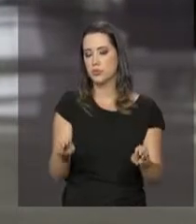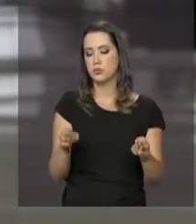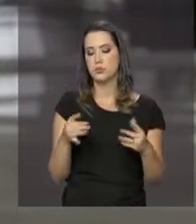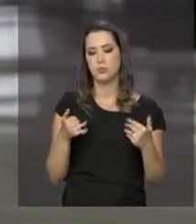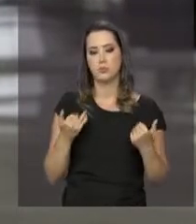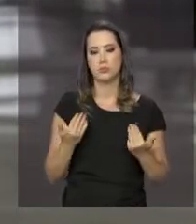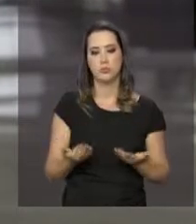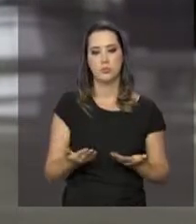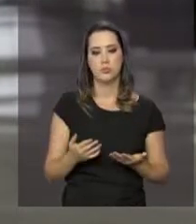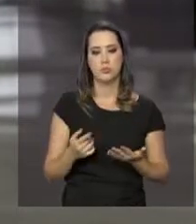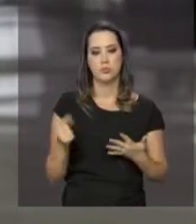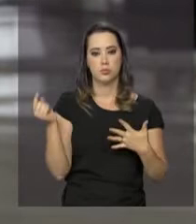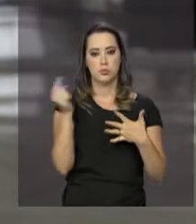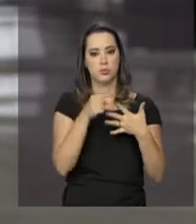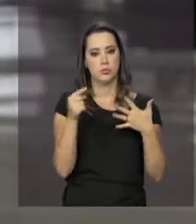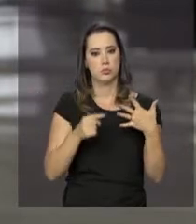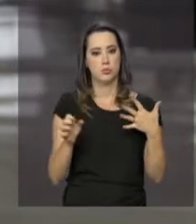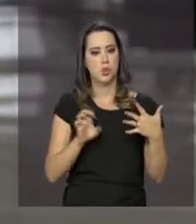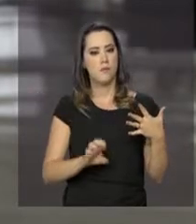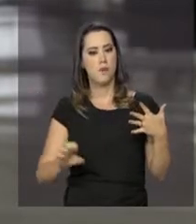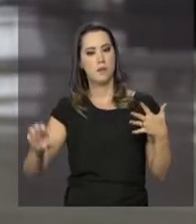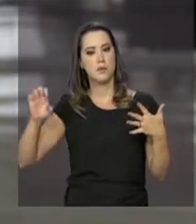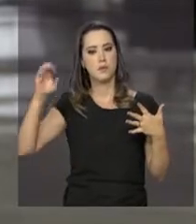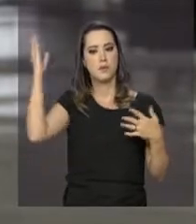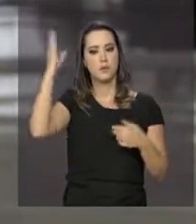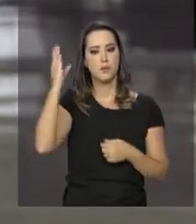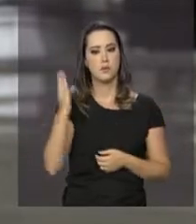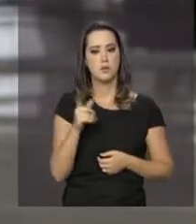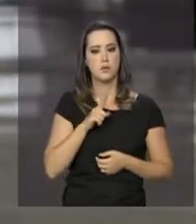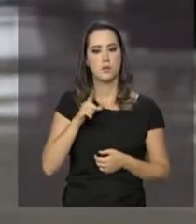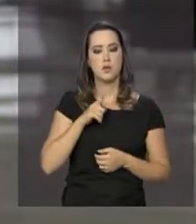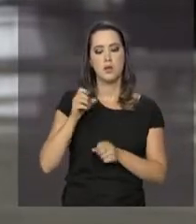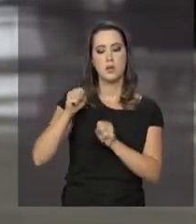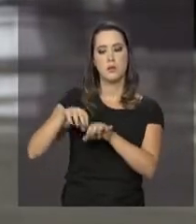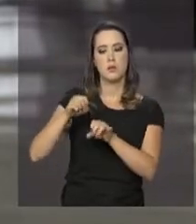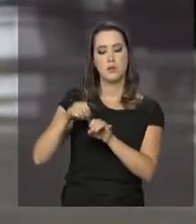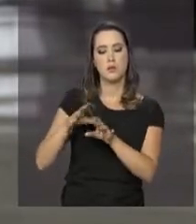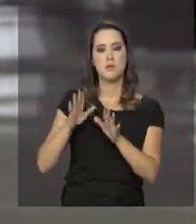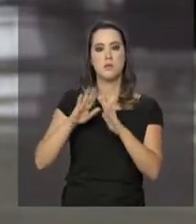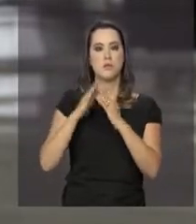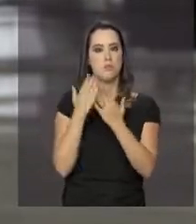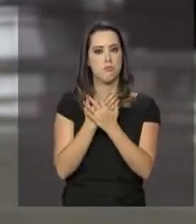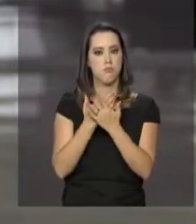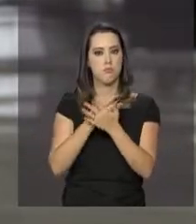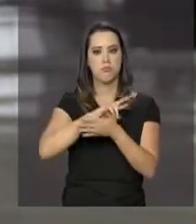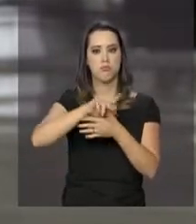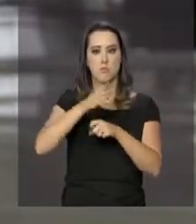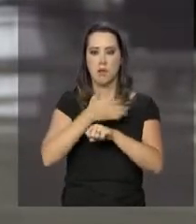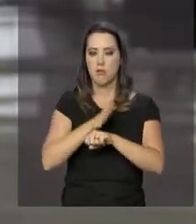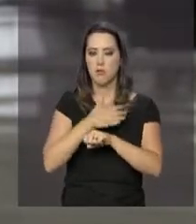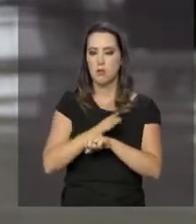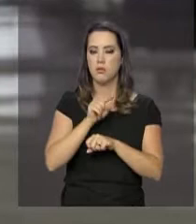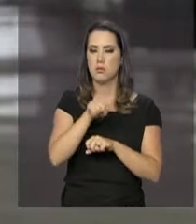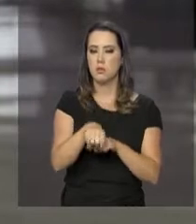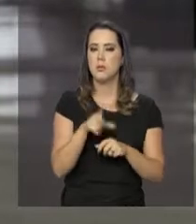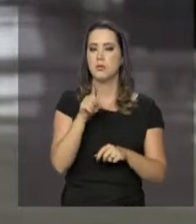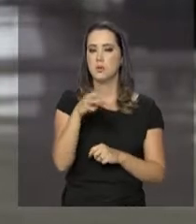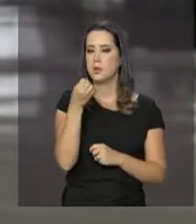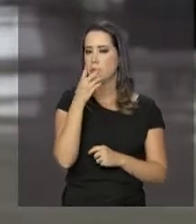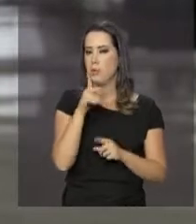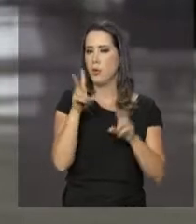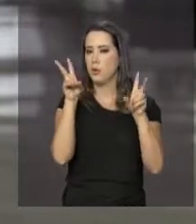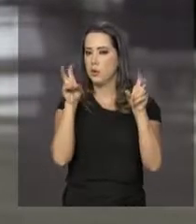vários a estados do país você tem oficinas lançamentos mas é também um tema muito interessante porque